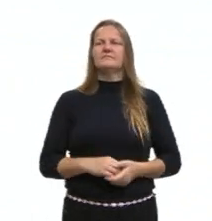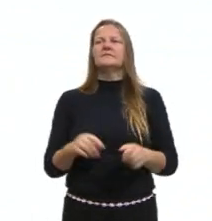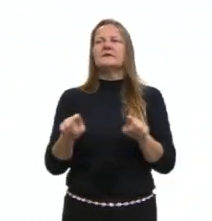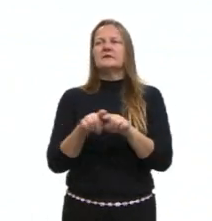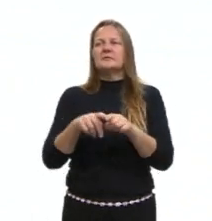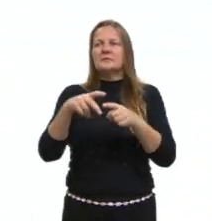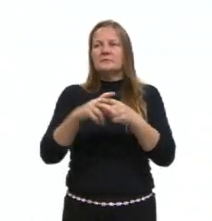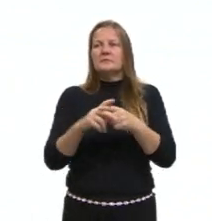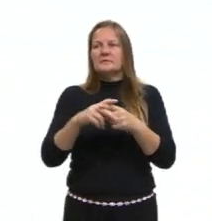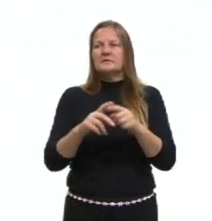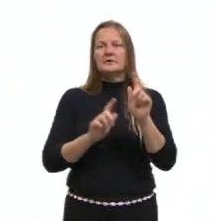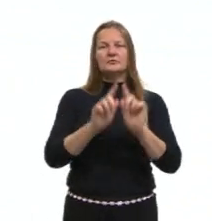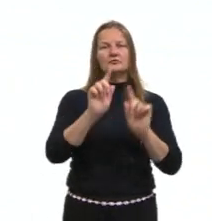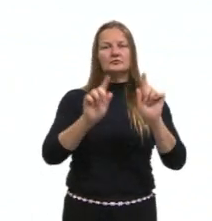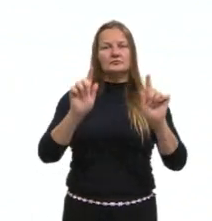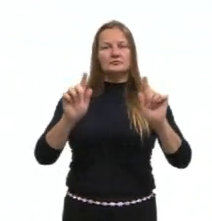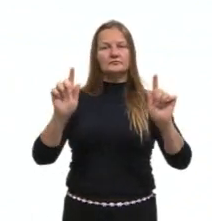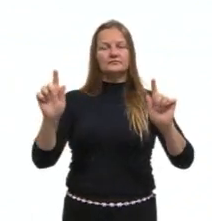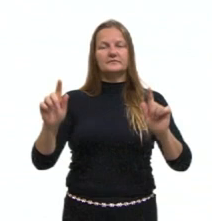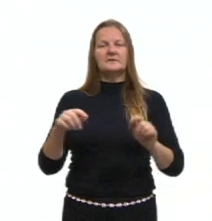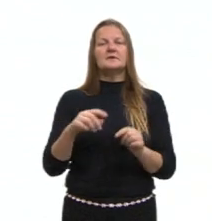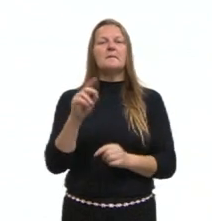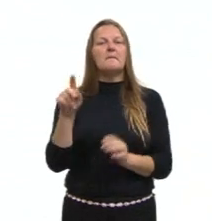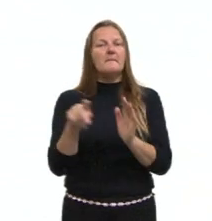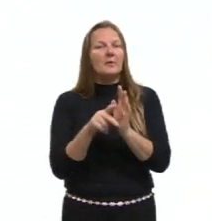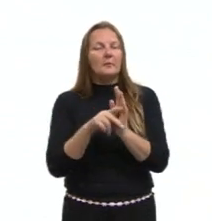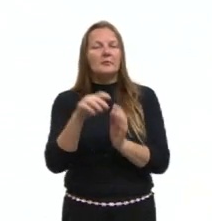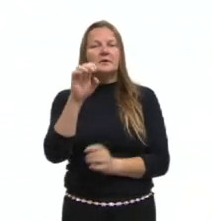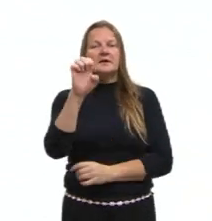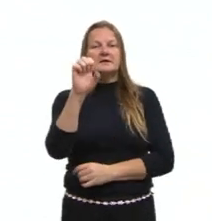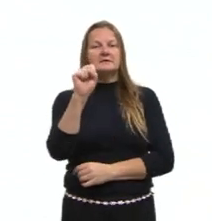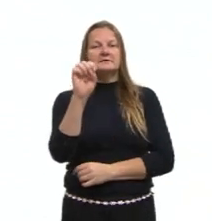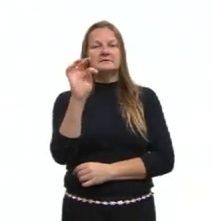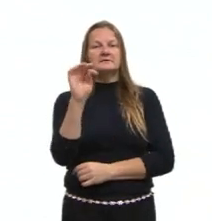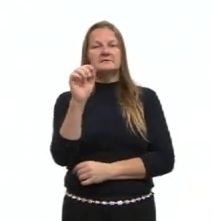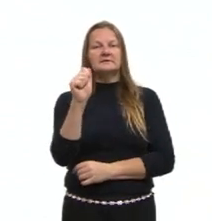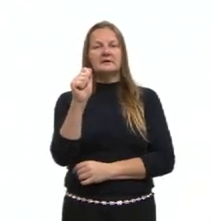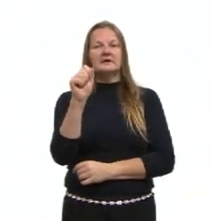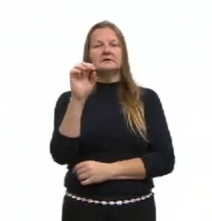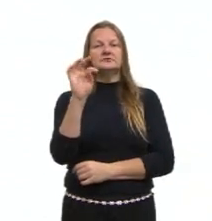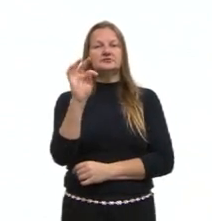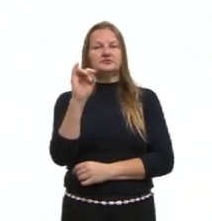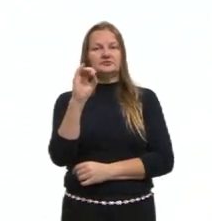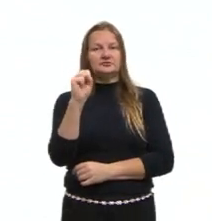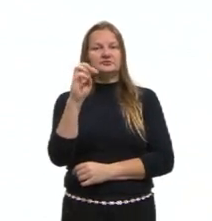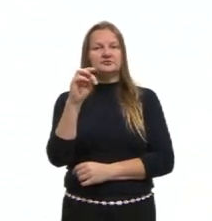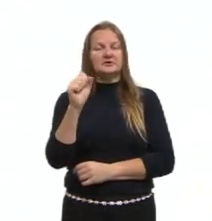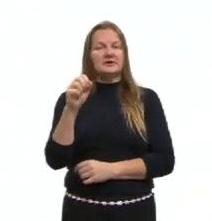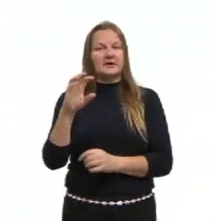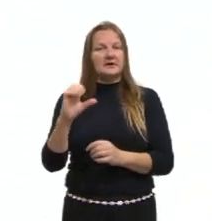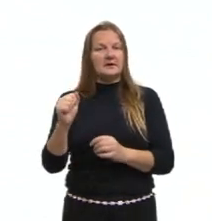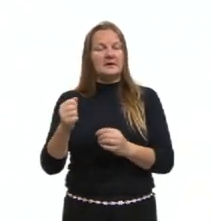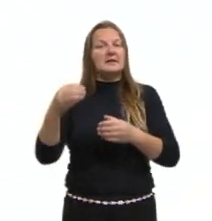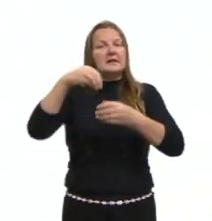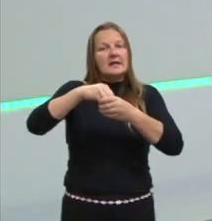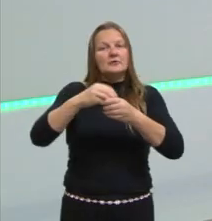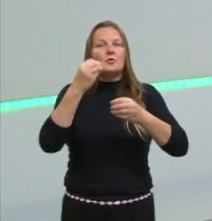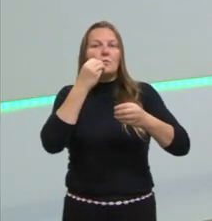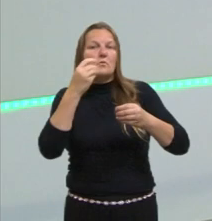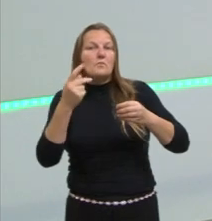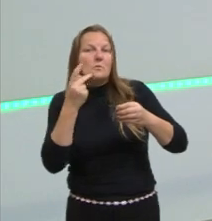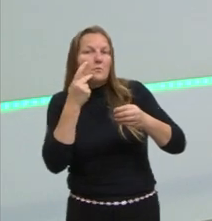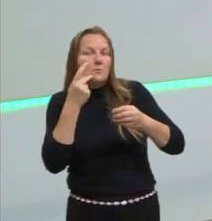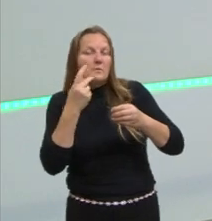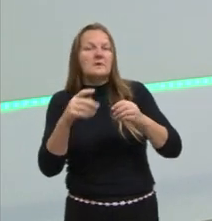estatística quando a gente fala em estatística a gente está falando em questão de probabilidades enfim e a mecânica estatística